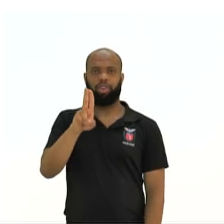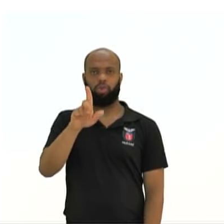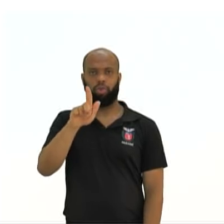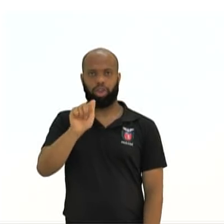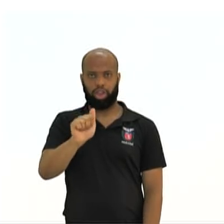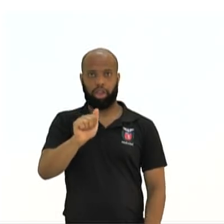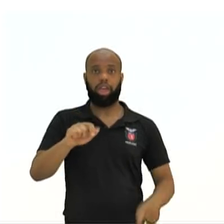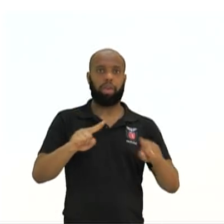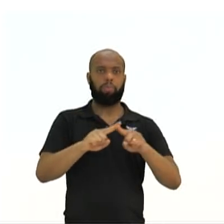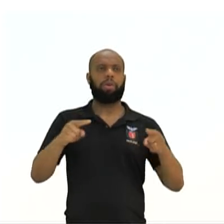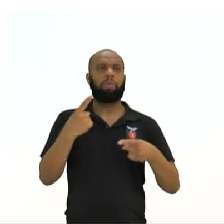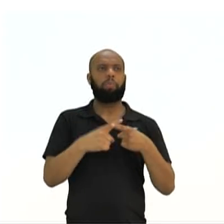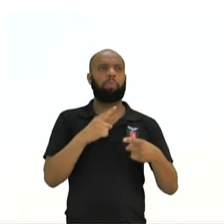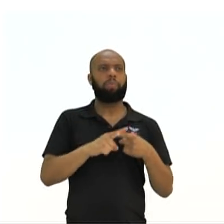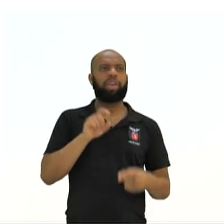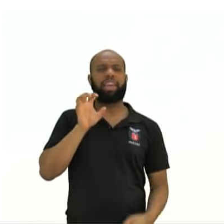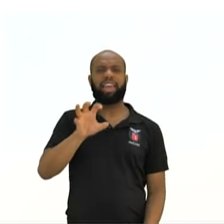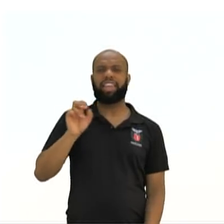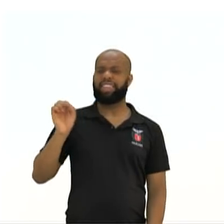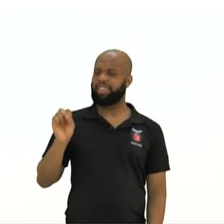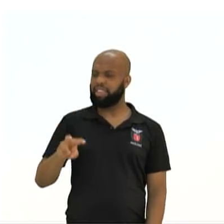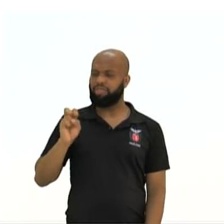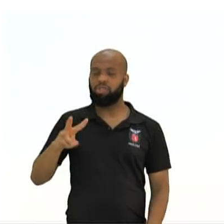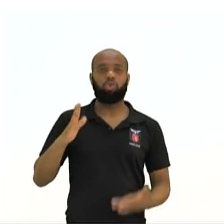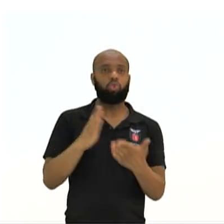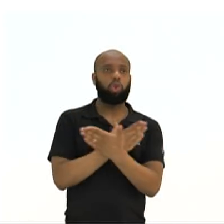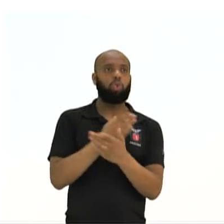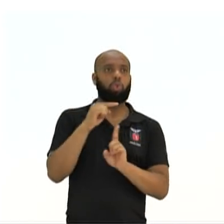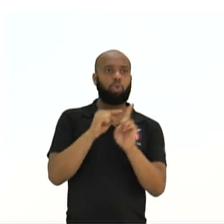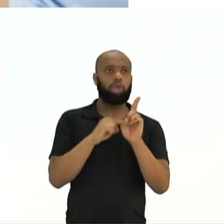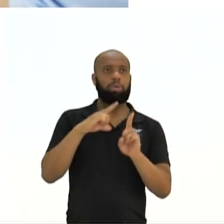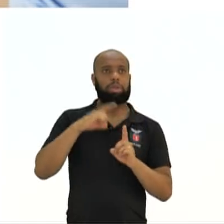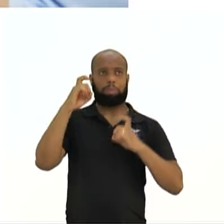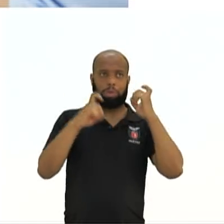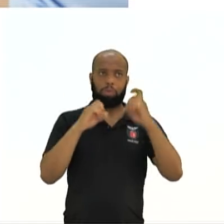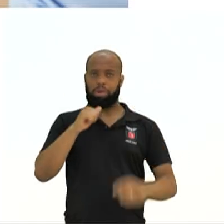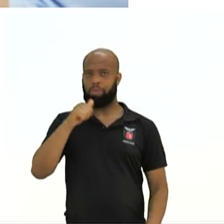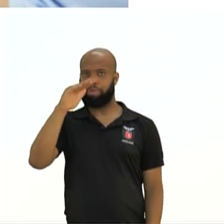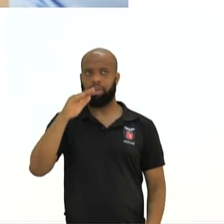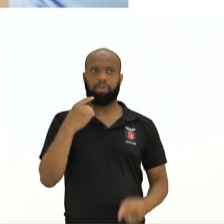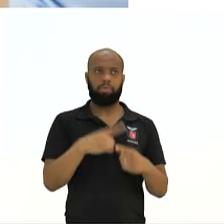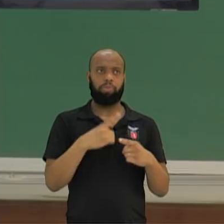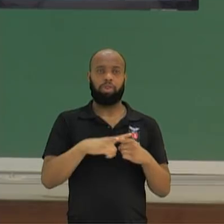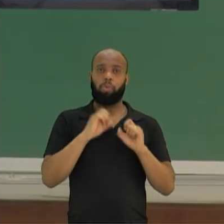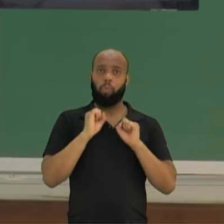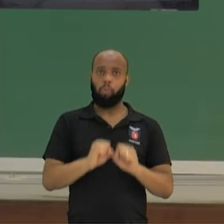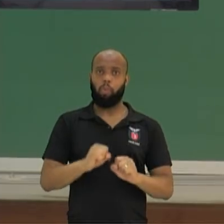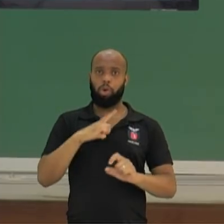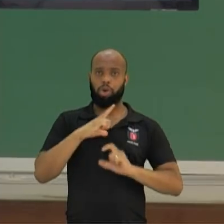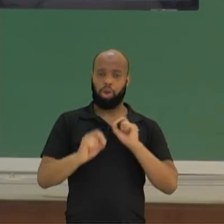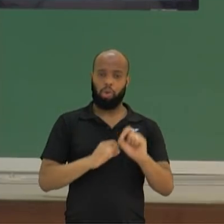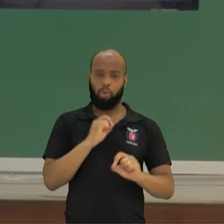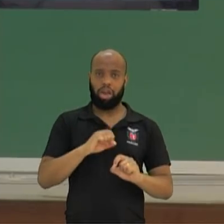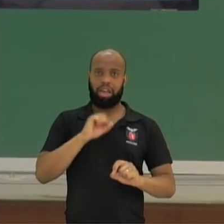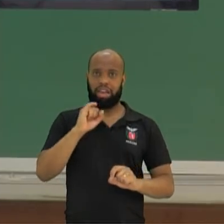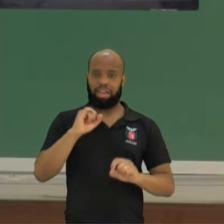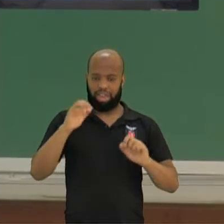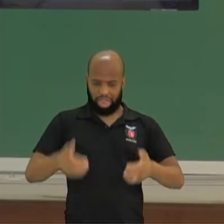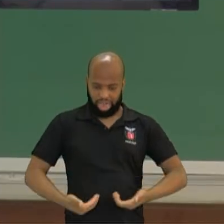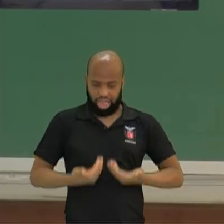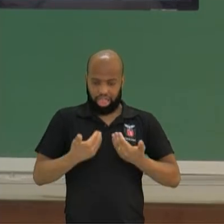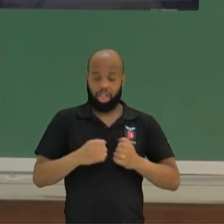que esse papiloma vírus humano, alguns tipos são mais preocupantes? Porque eles podem ser precursores, eles